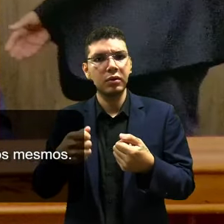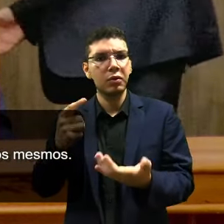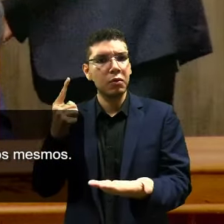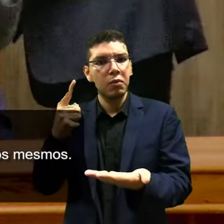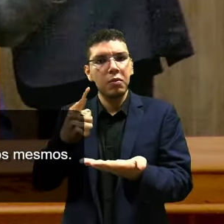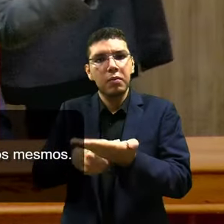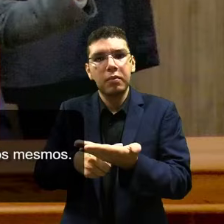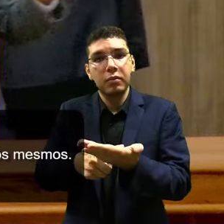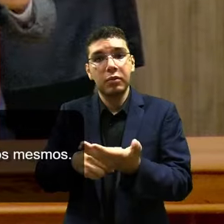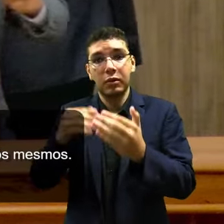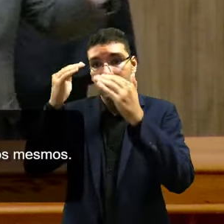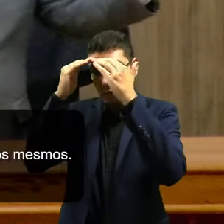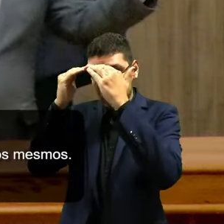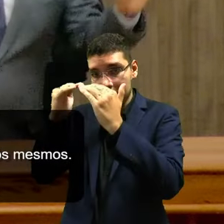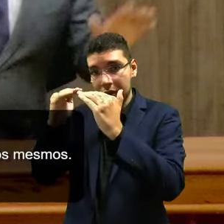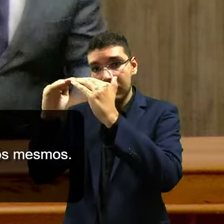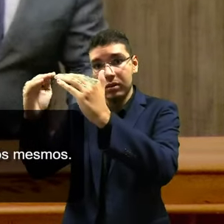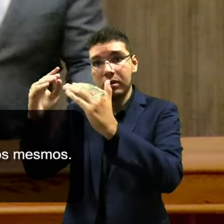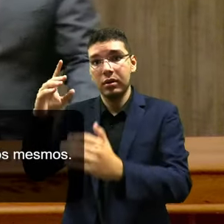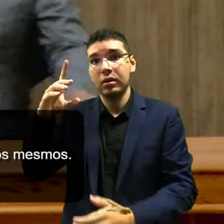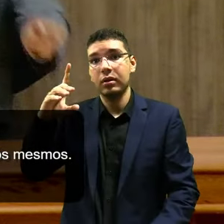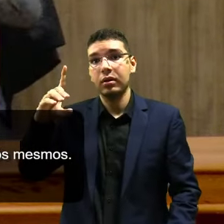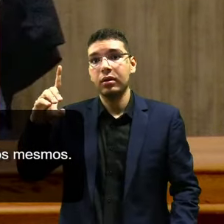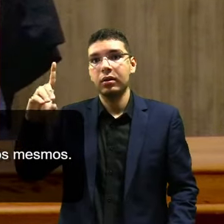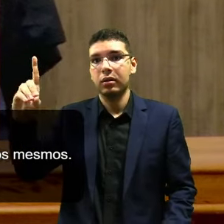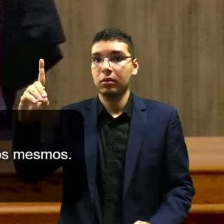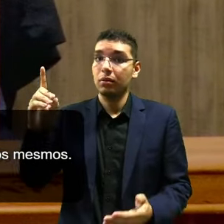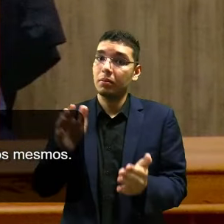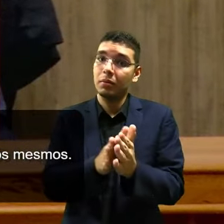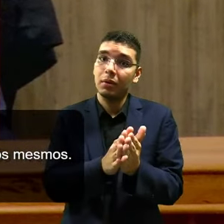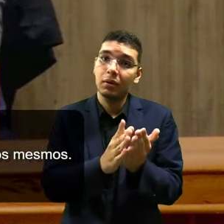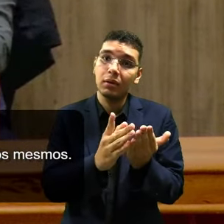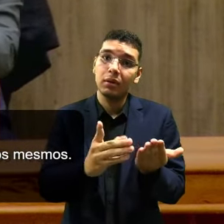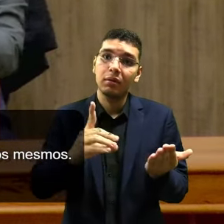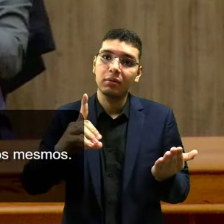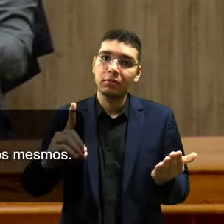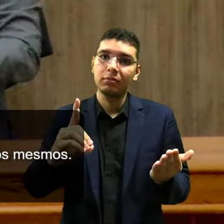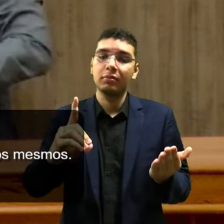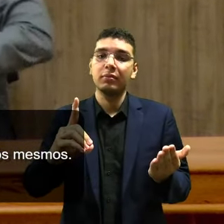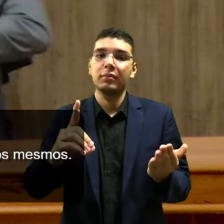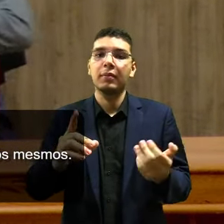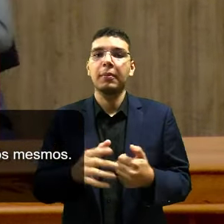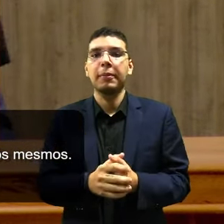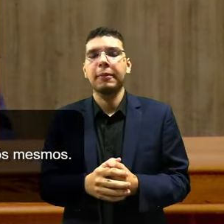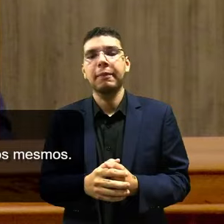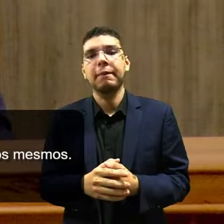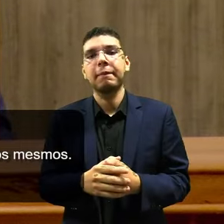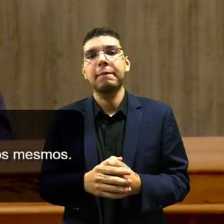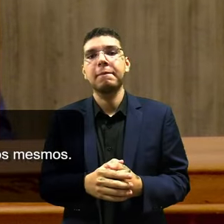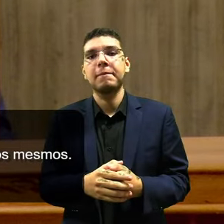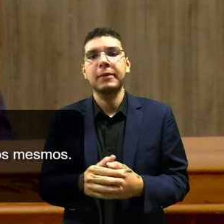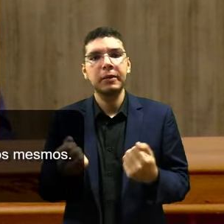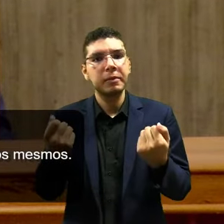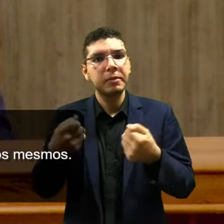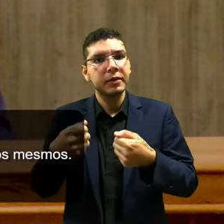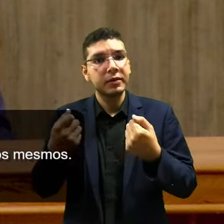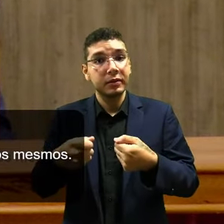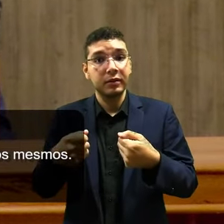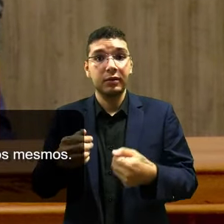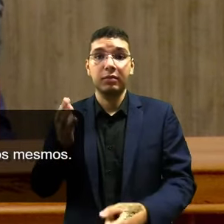com enganando-vos a vós mesmos com discursos nós temos que ser ouvinte da